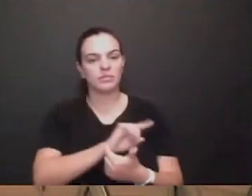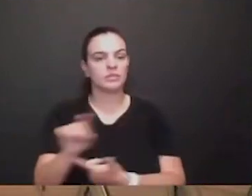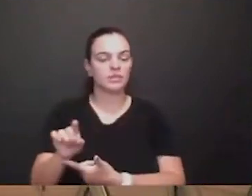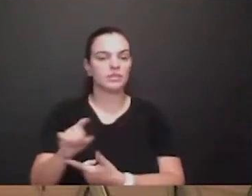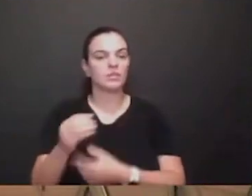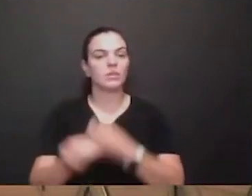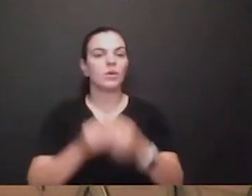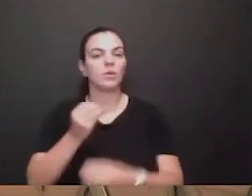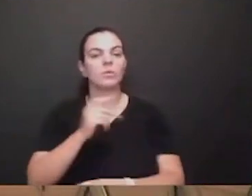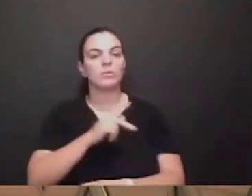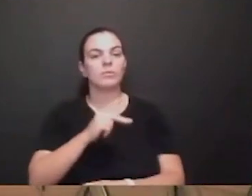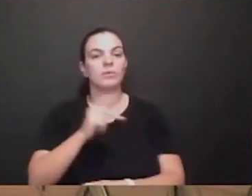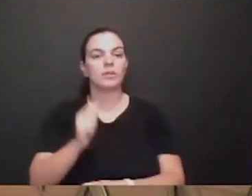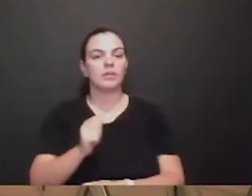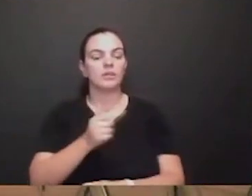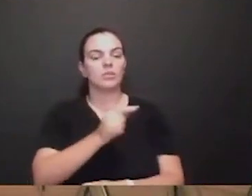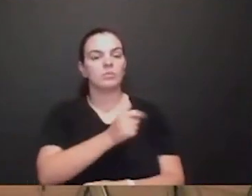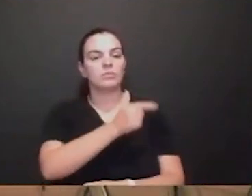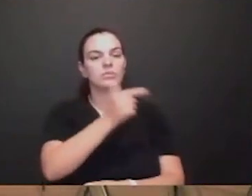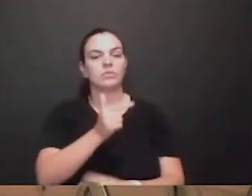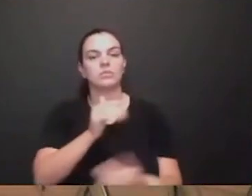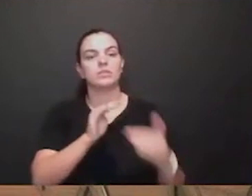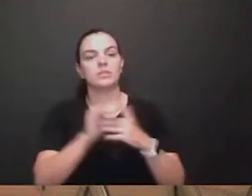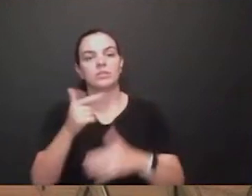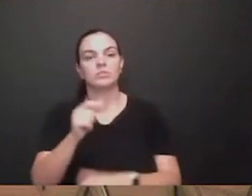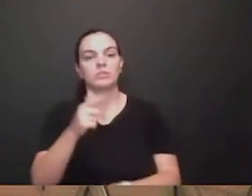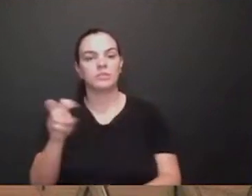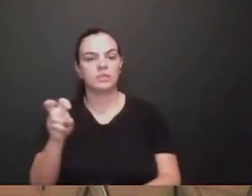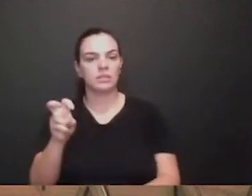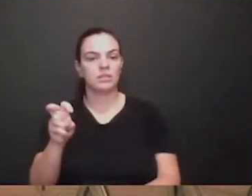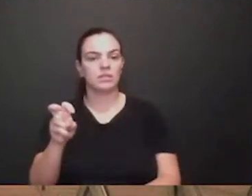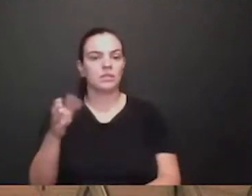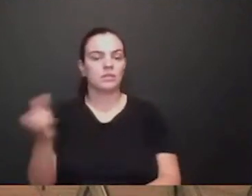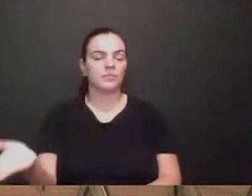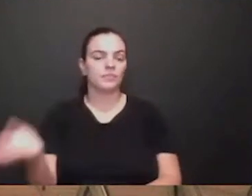sendo trabalhado. Ressaltando mais uma vez a informação que o Alexandre já trouxe, que